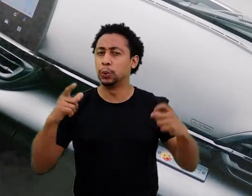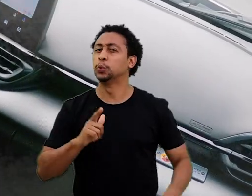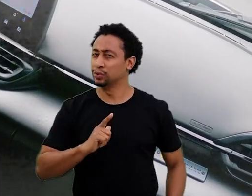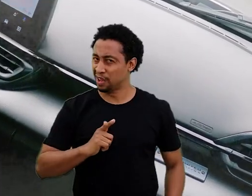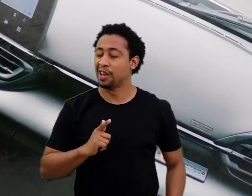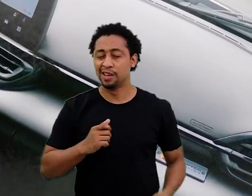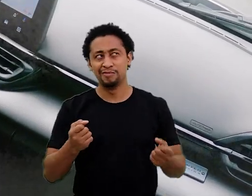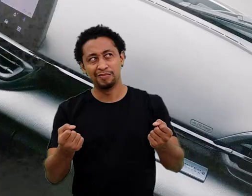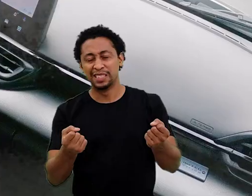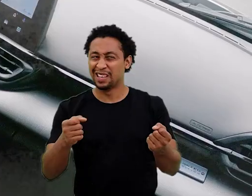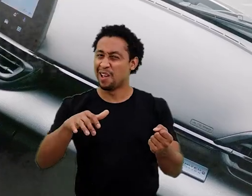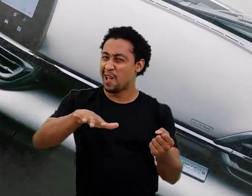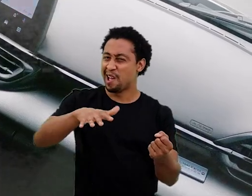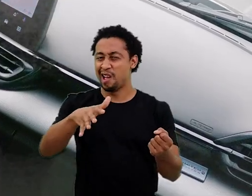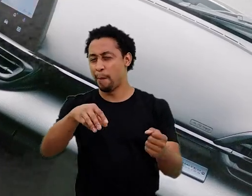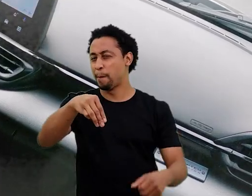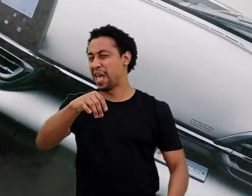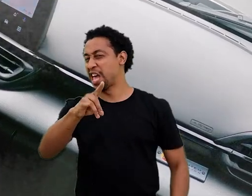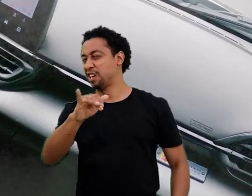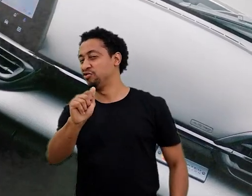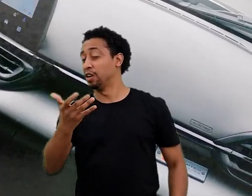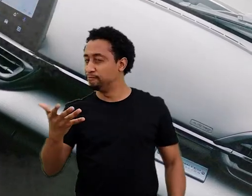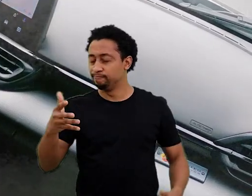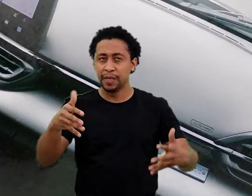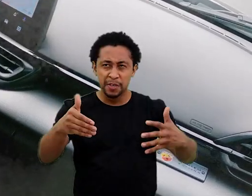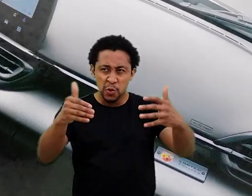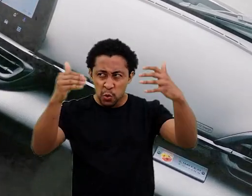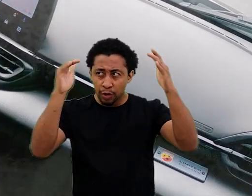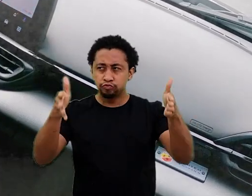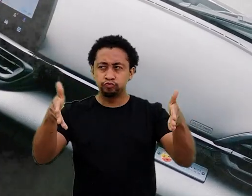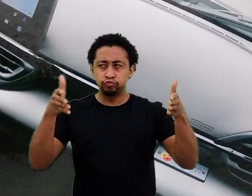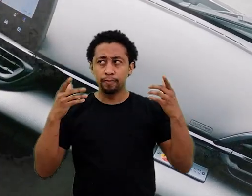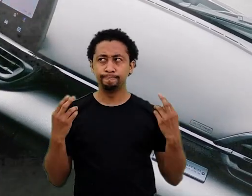Eu vou dizer que tá na média, não foi dos melhores isolamentos acústicos, mas